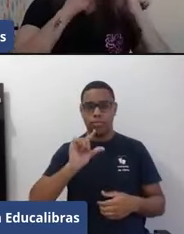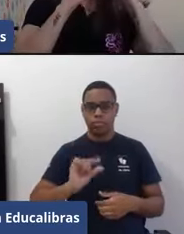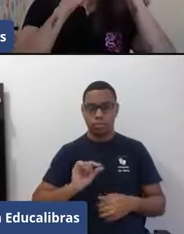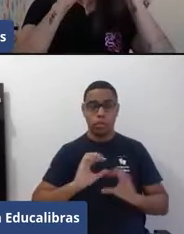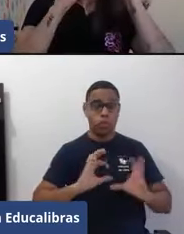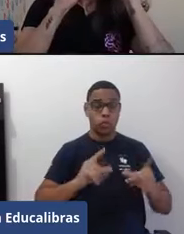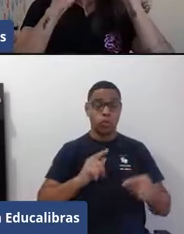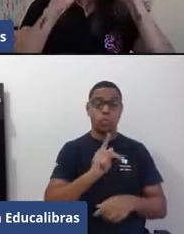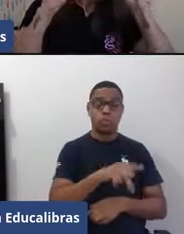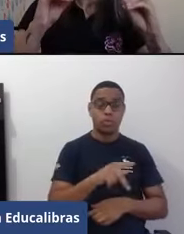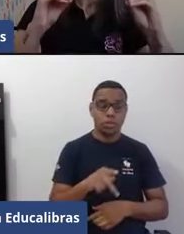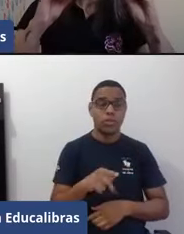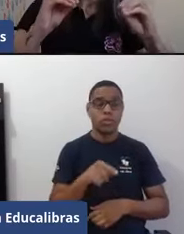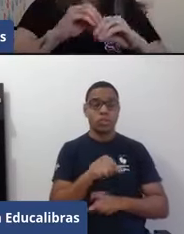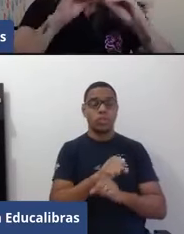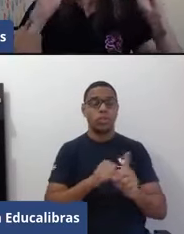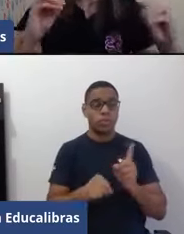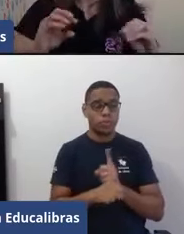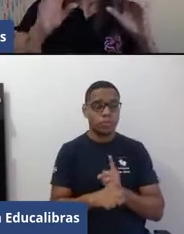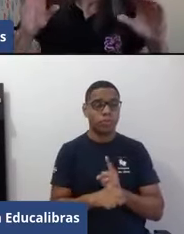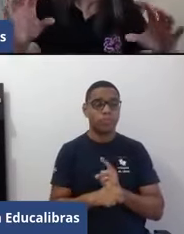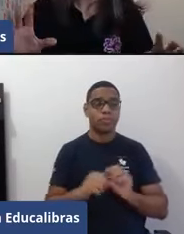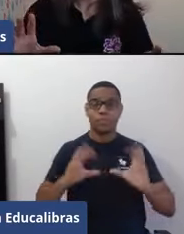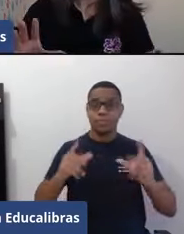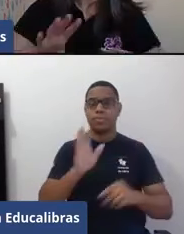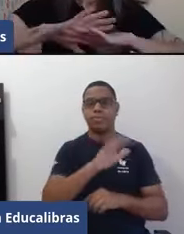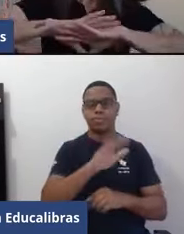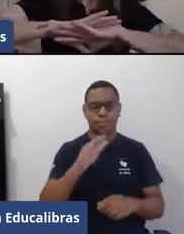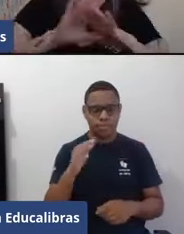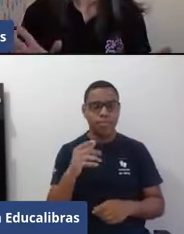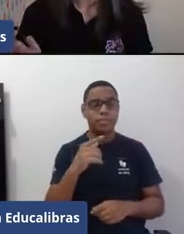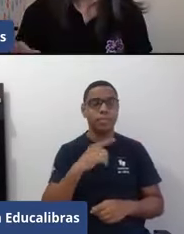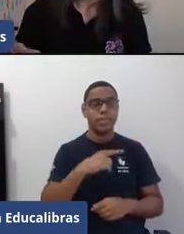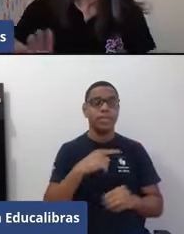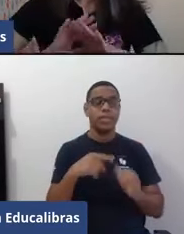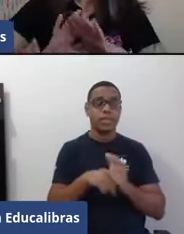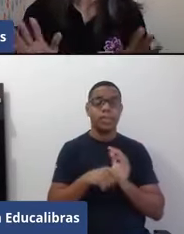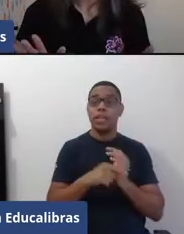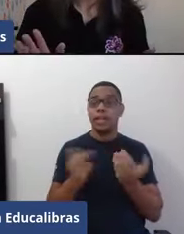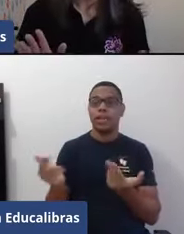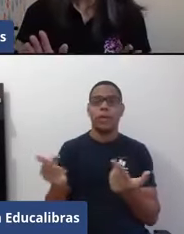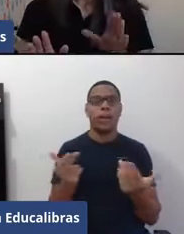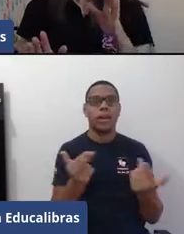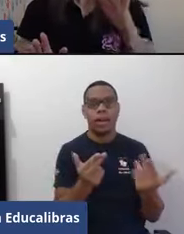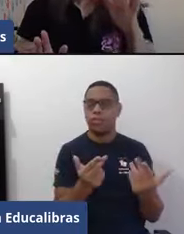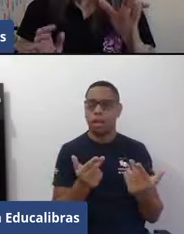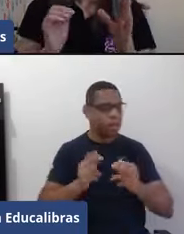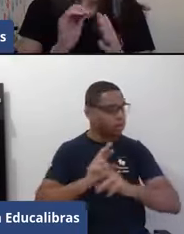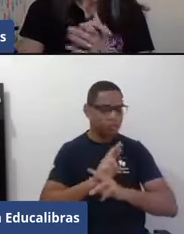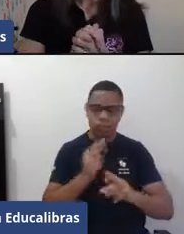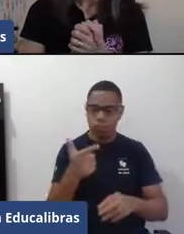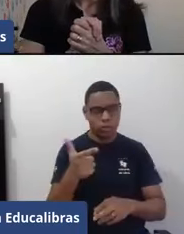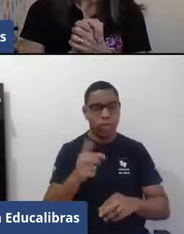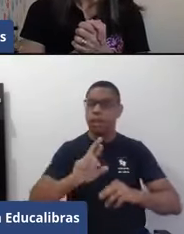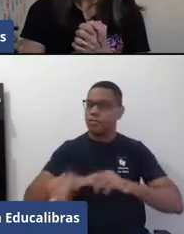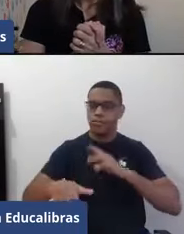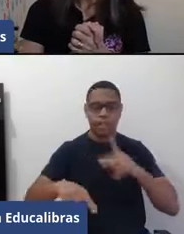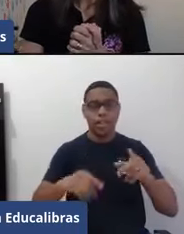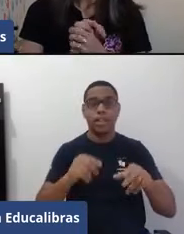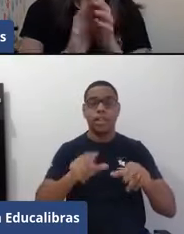ou toda a mesma sociedade acredita que todas as crianças com o espectro, elas são iguais, e não são. É a mesma coisa quando a gente fala